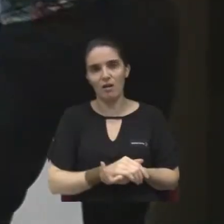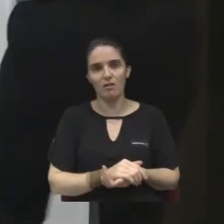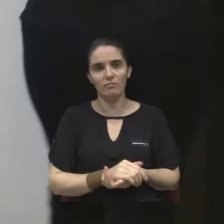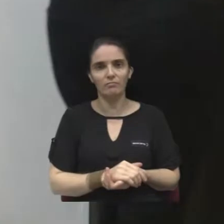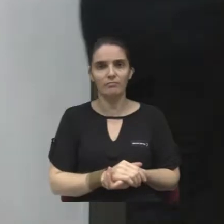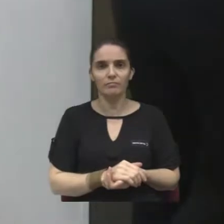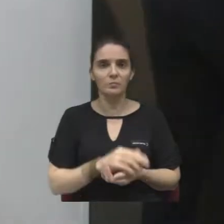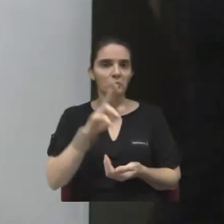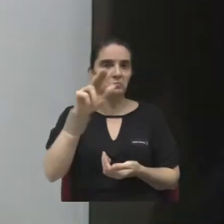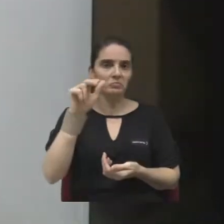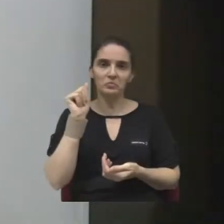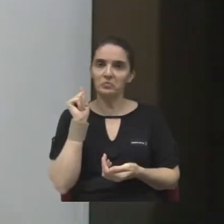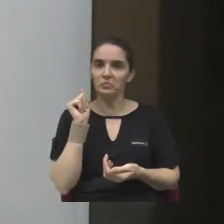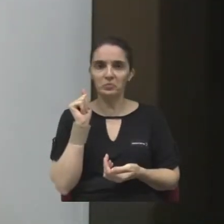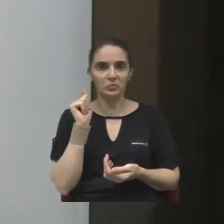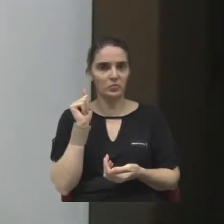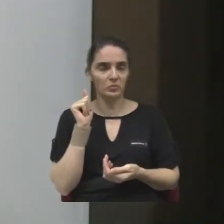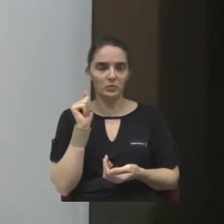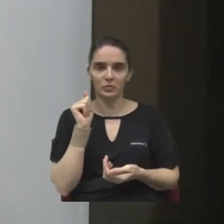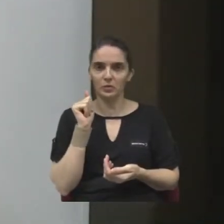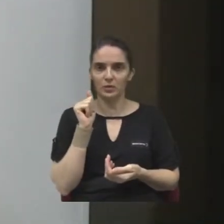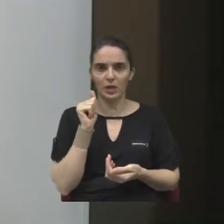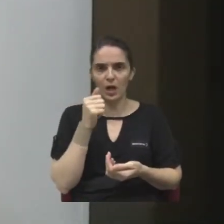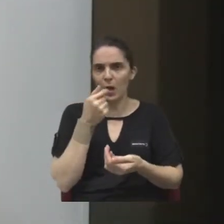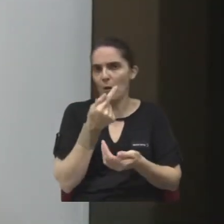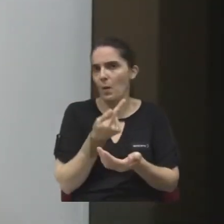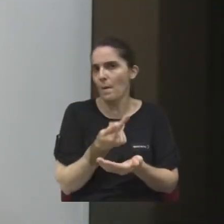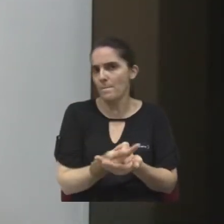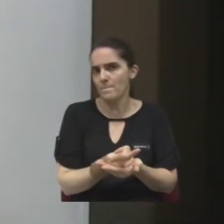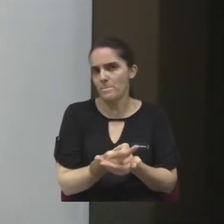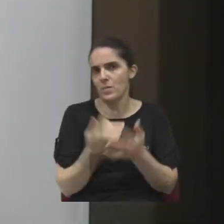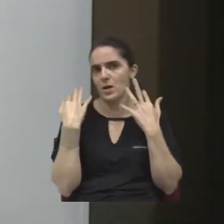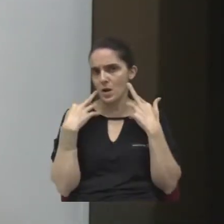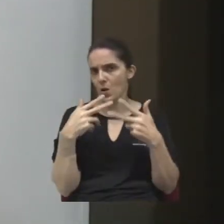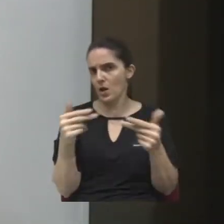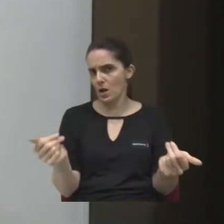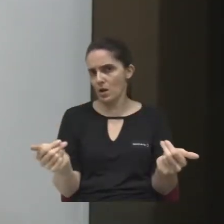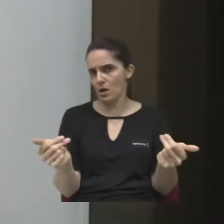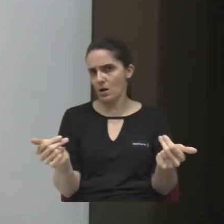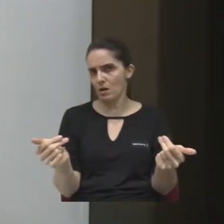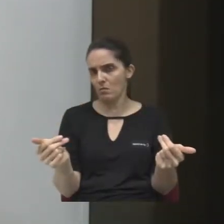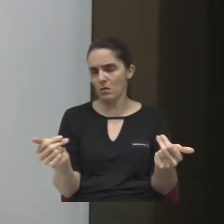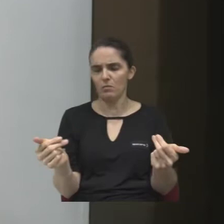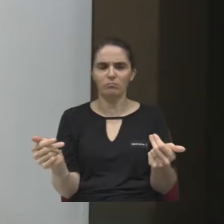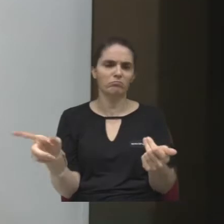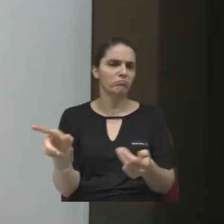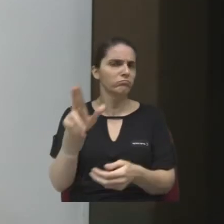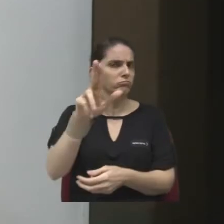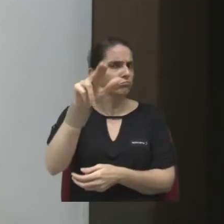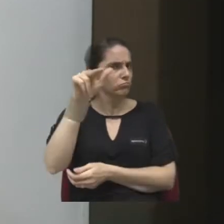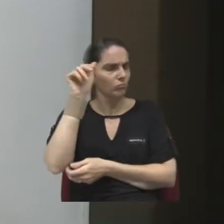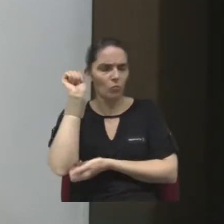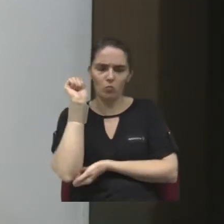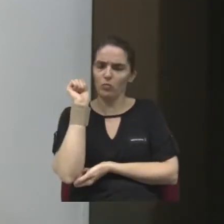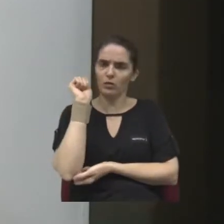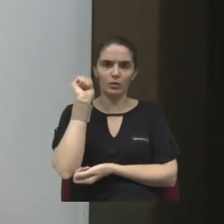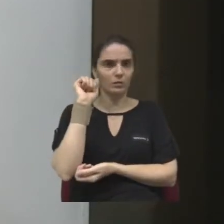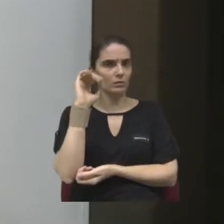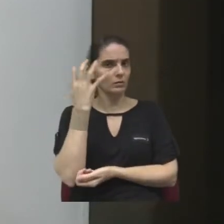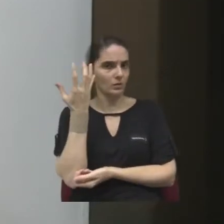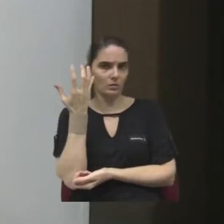de animais. Muitas pessoas falam que o zoológico compra, nunca houve compra dos animais no